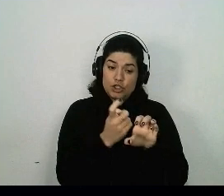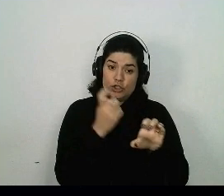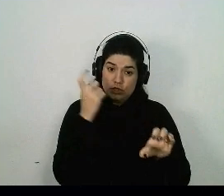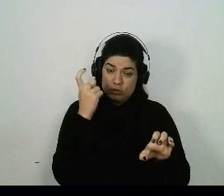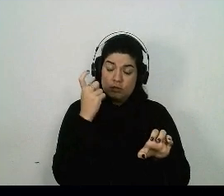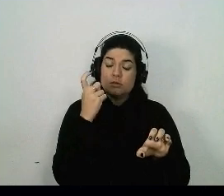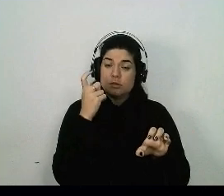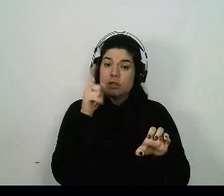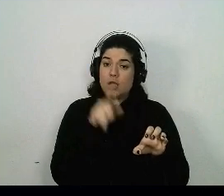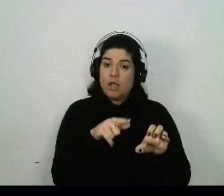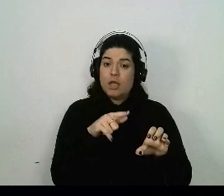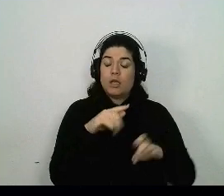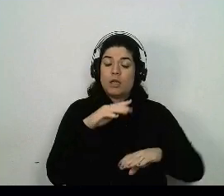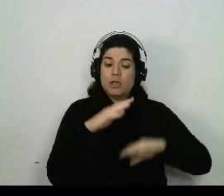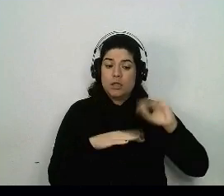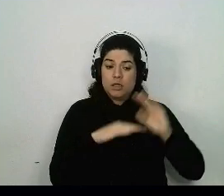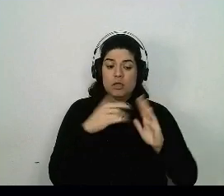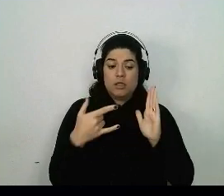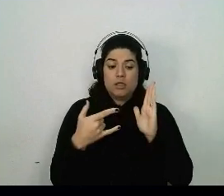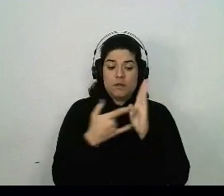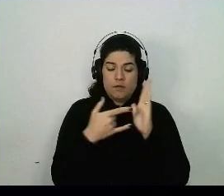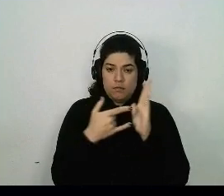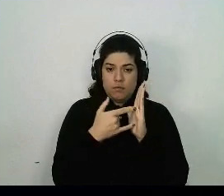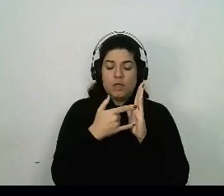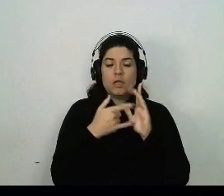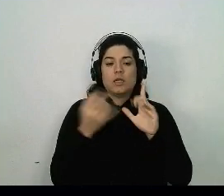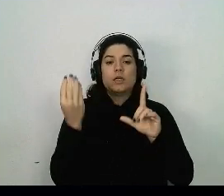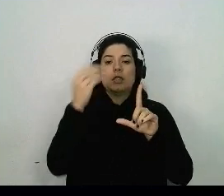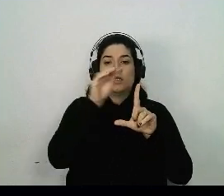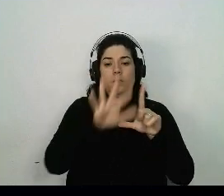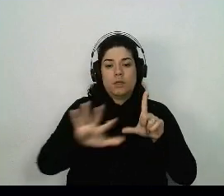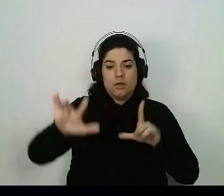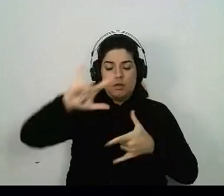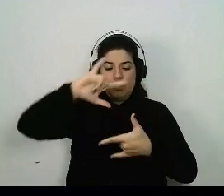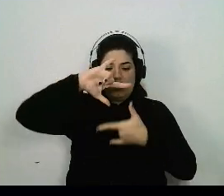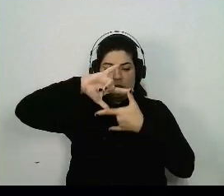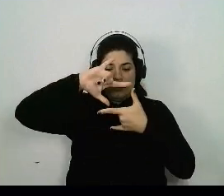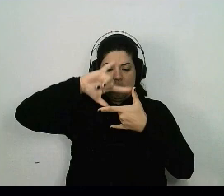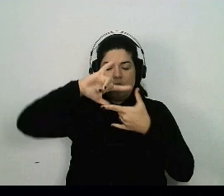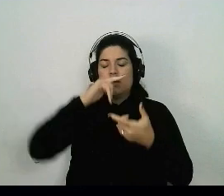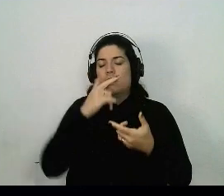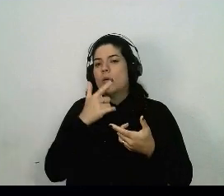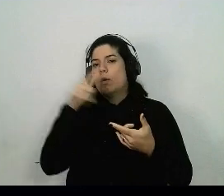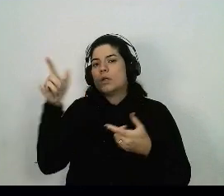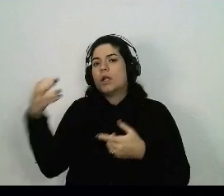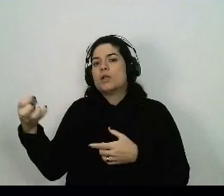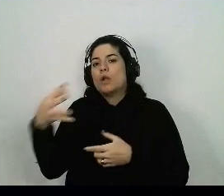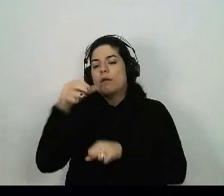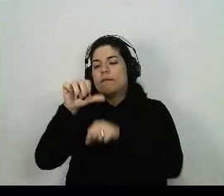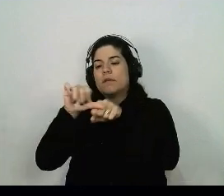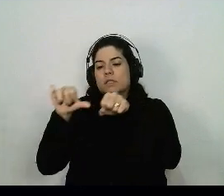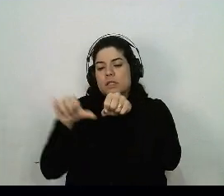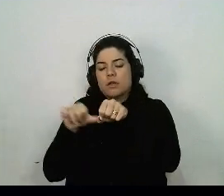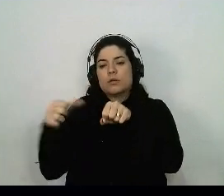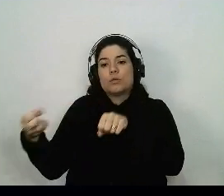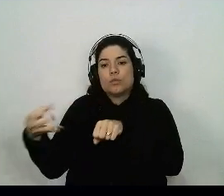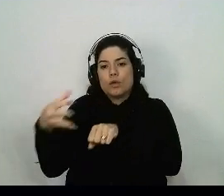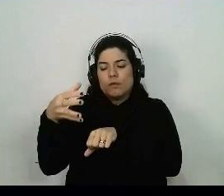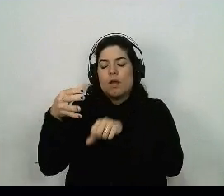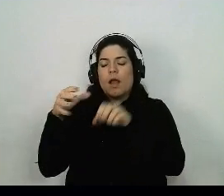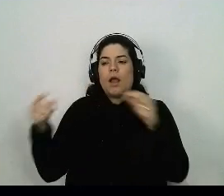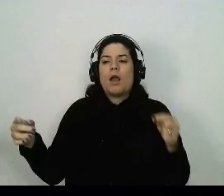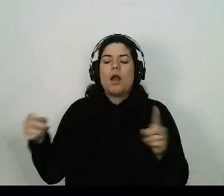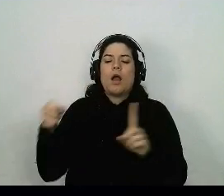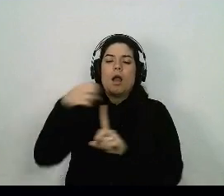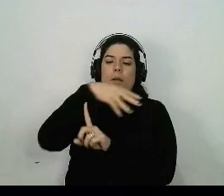efetivo na plataforma Microsoft, e depois a gente fez uma nova versão aí com a questão de modernização de aplicações em nuvem. Então, eu convido